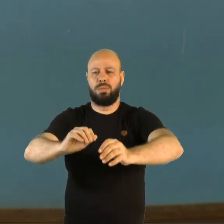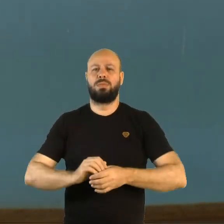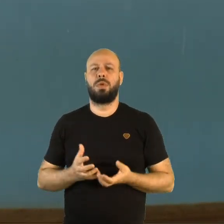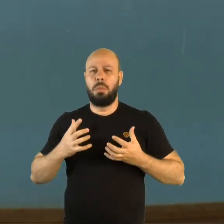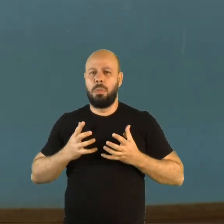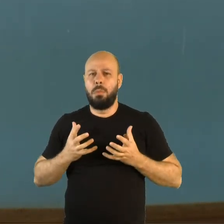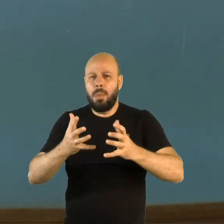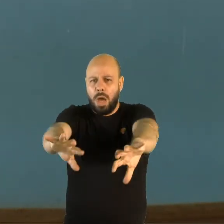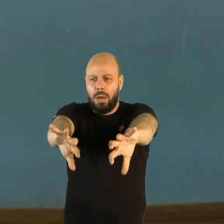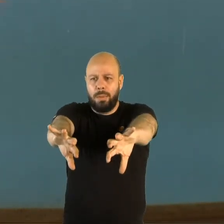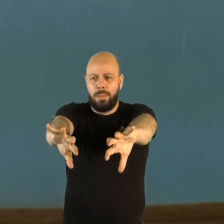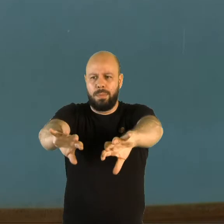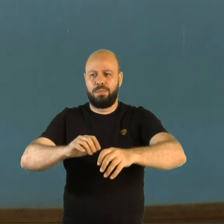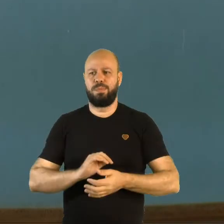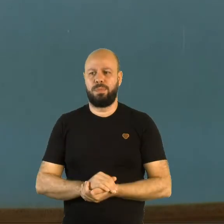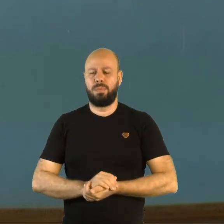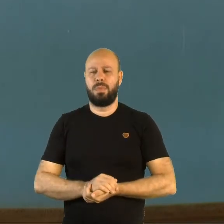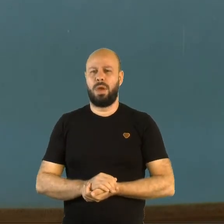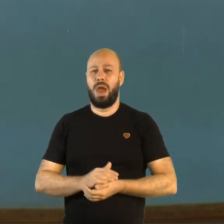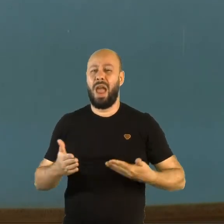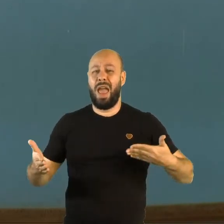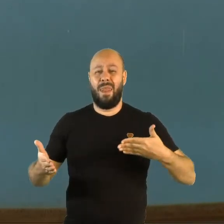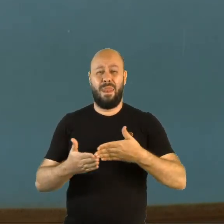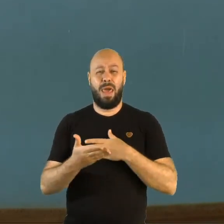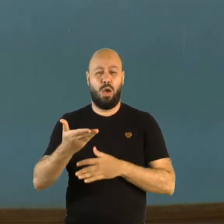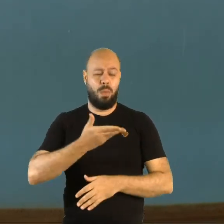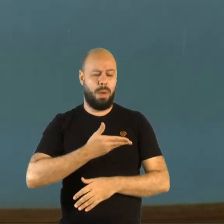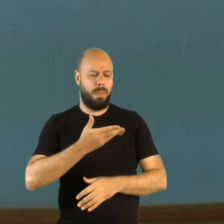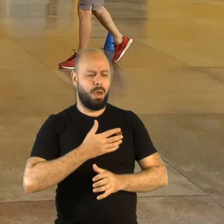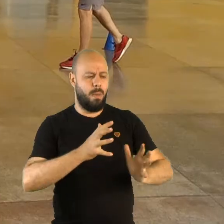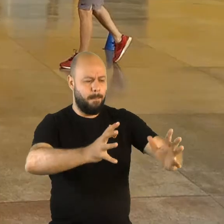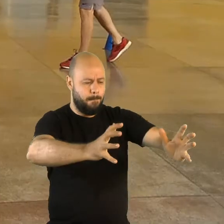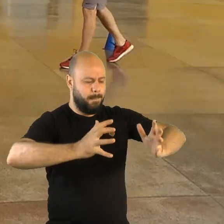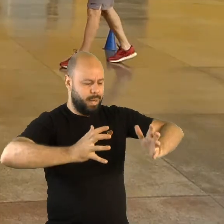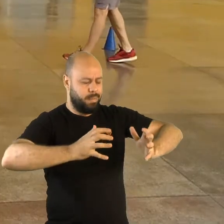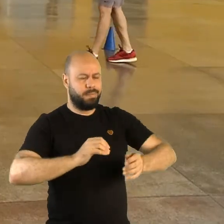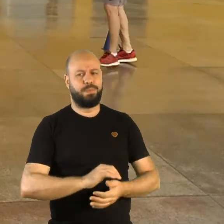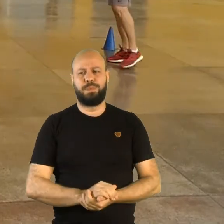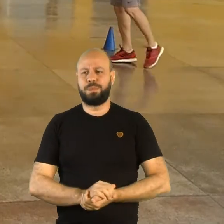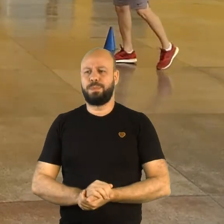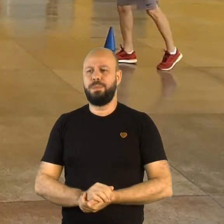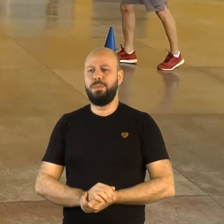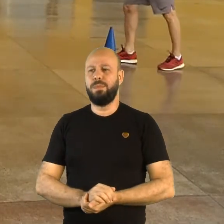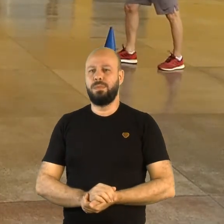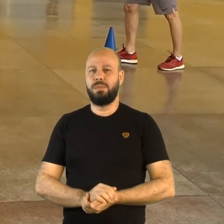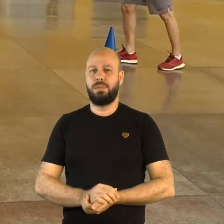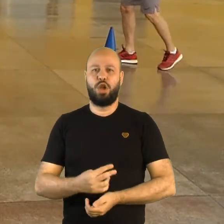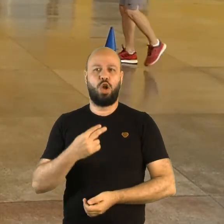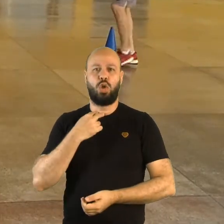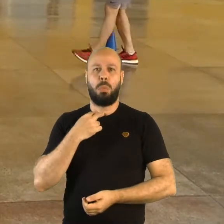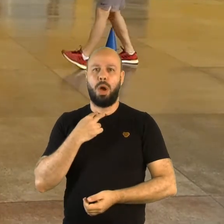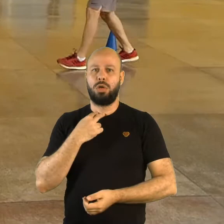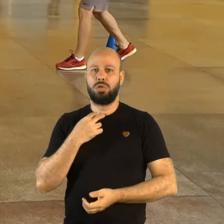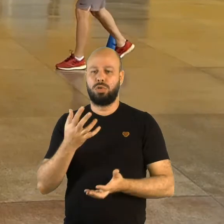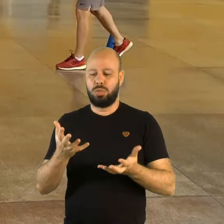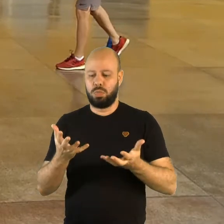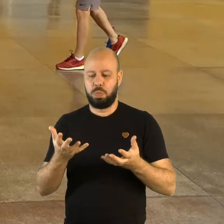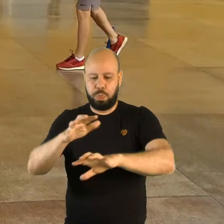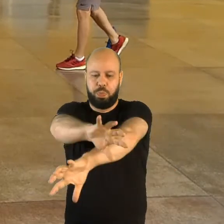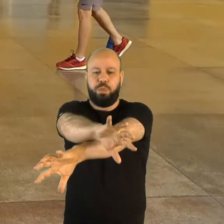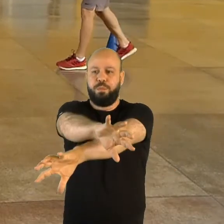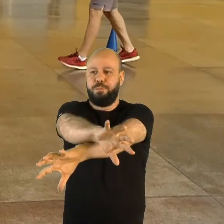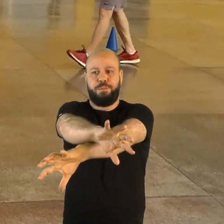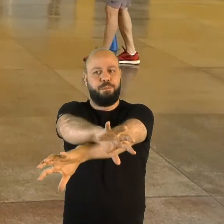até o peito do meu colega nós não podemos cruzar os braços